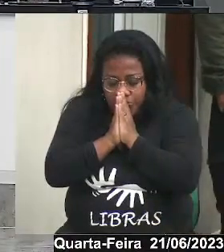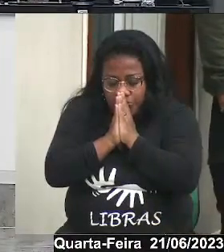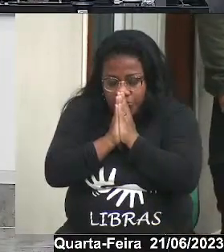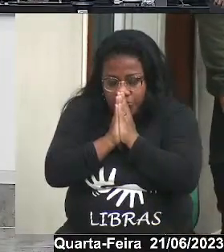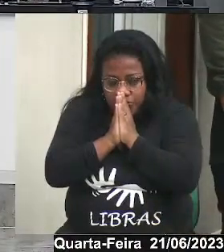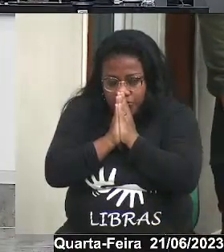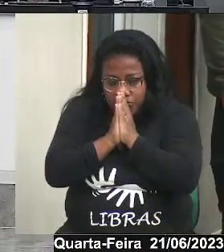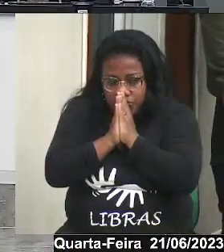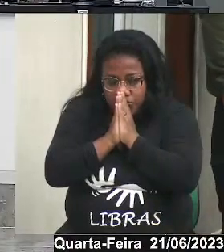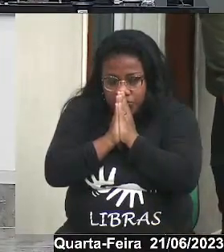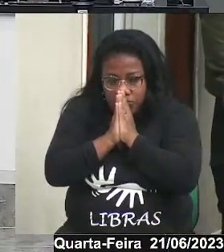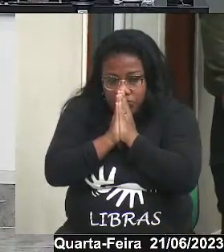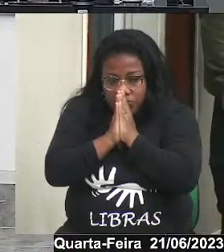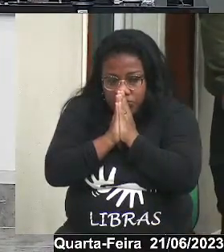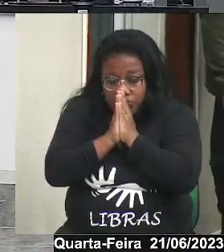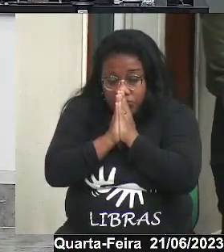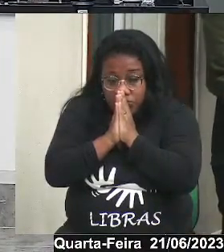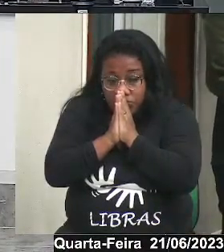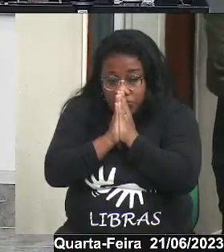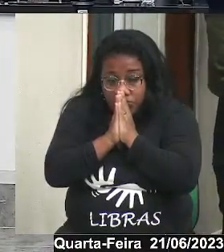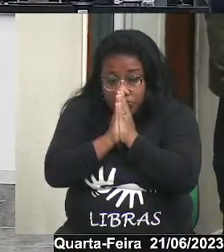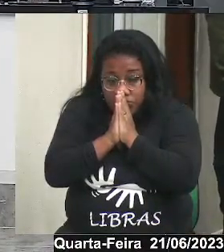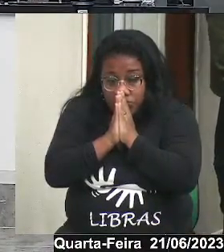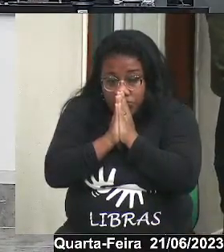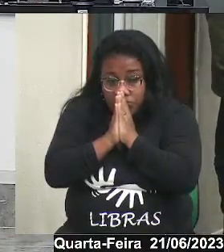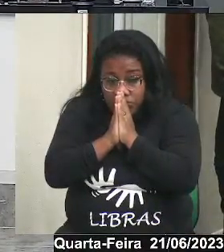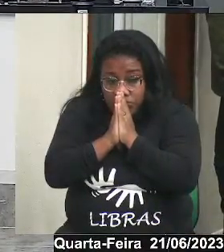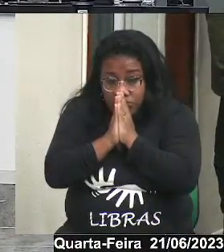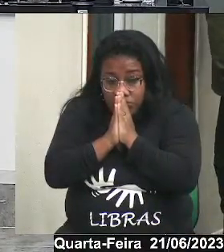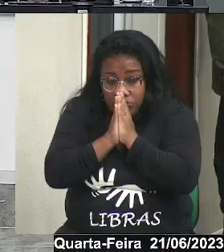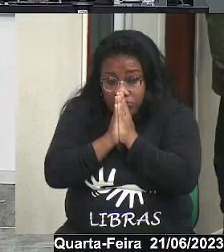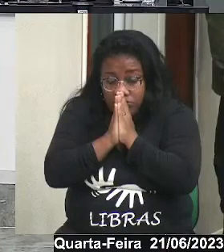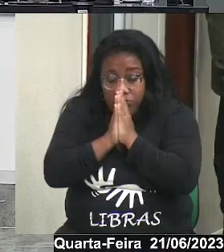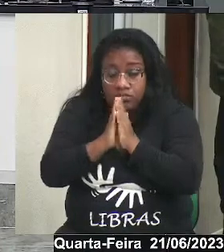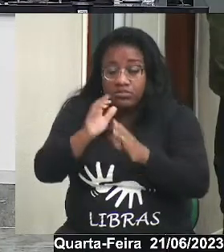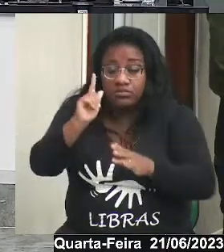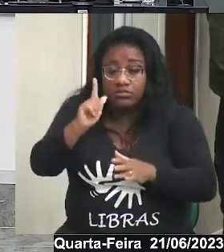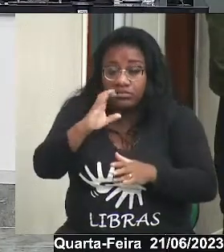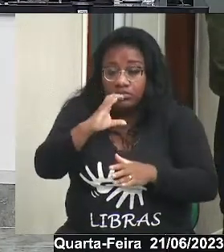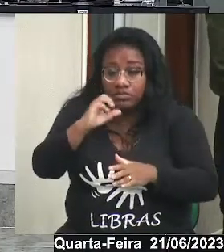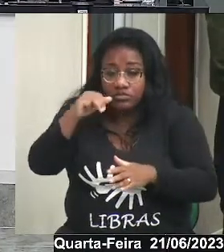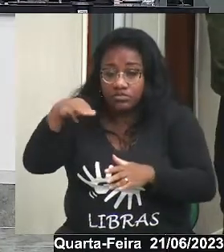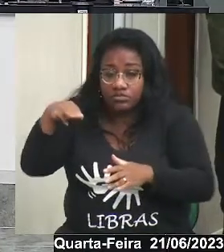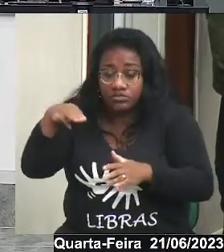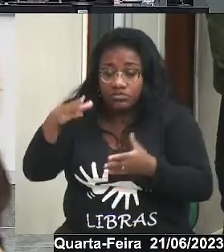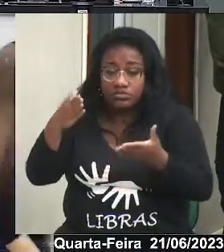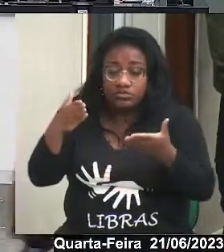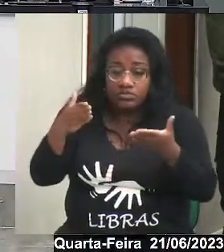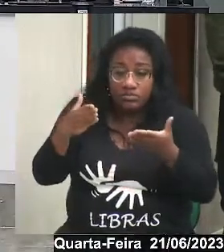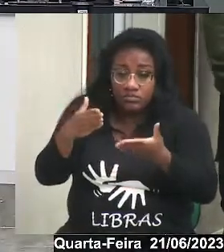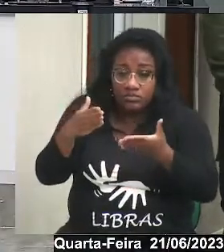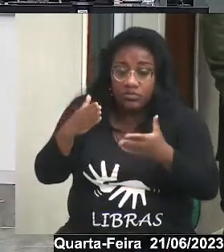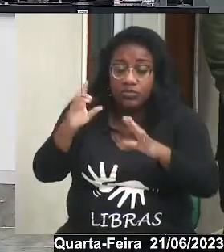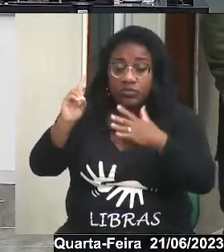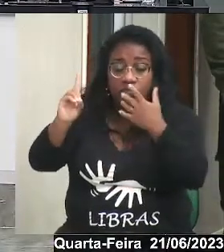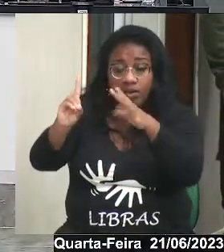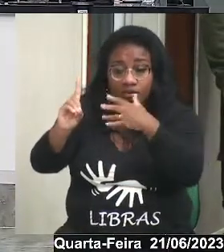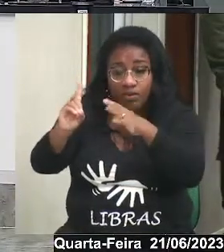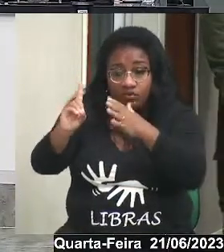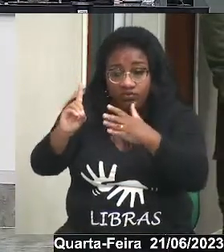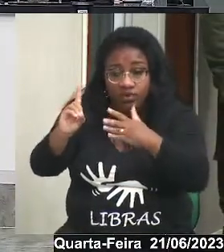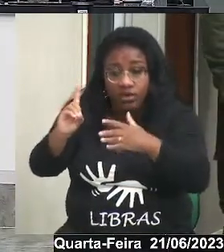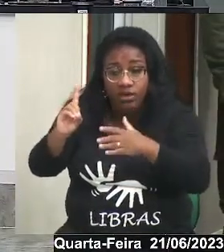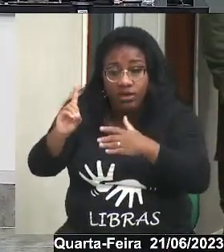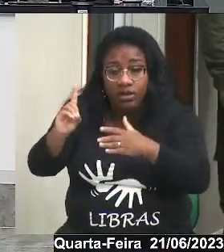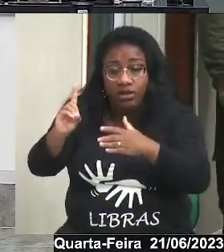da terceira classe, Veríssimo, Cleito e Luiz e Andrade, e o GCM2, classe Reginaldo, integrante da ROMU, Ronda